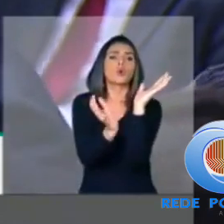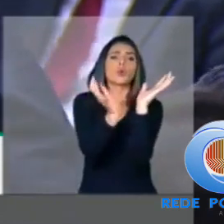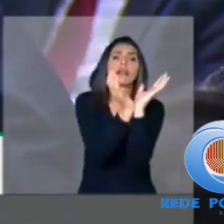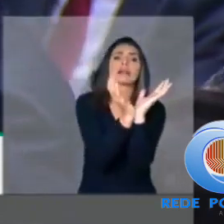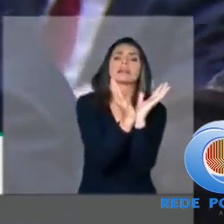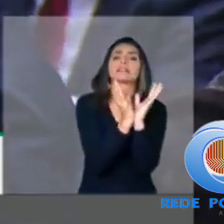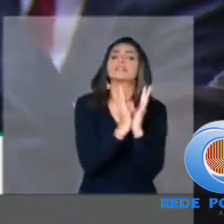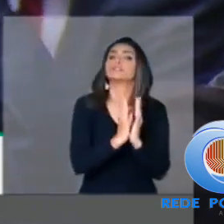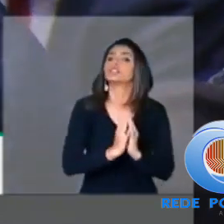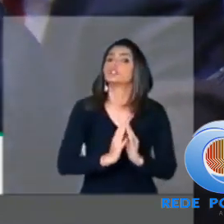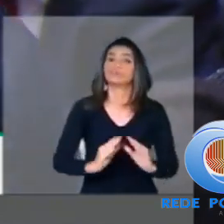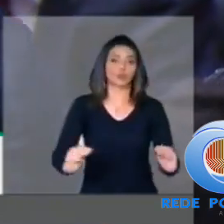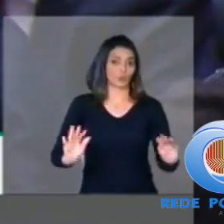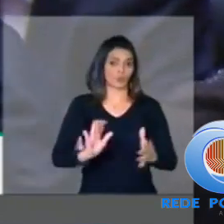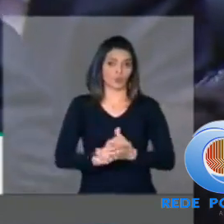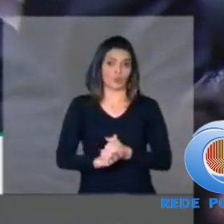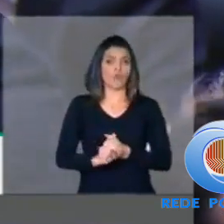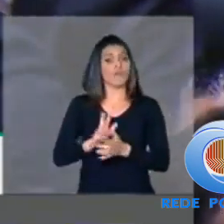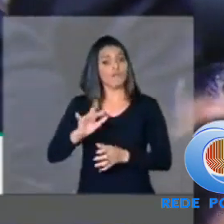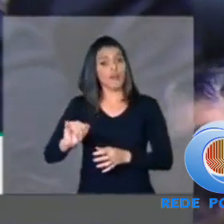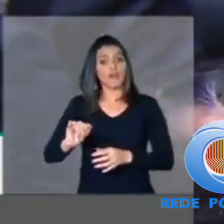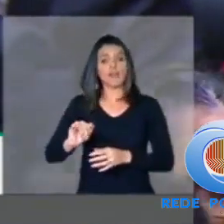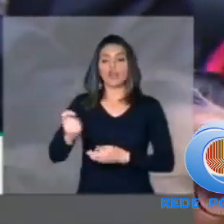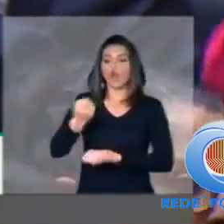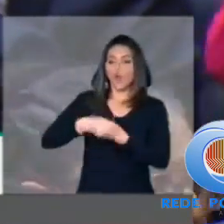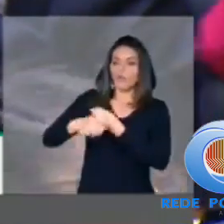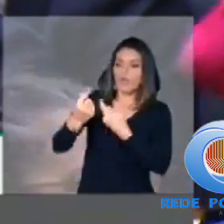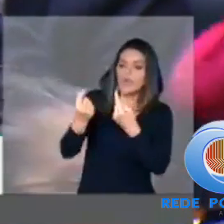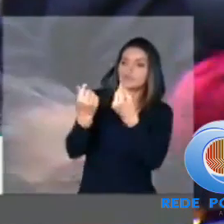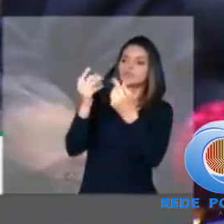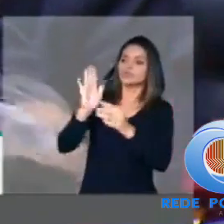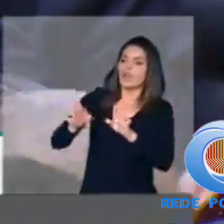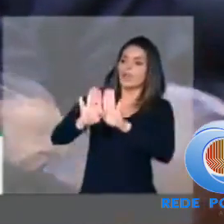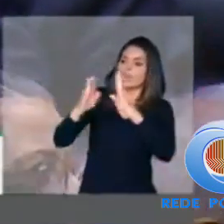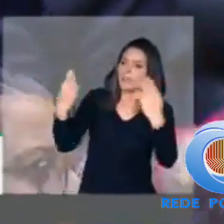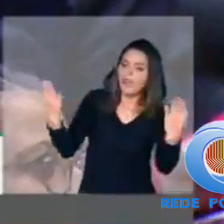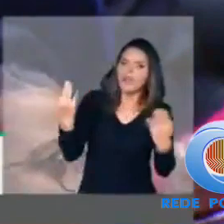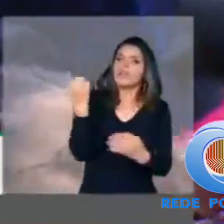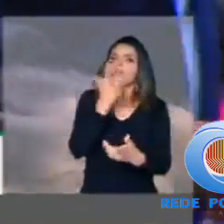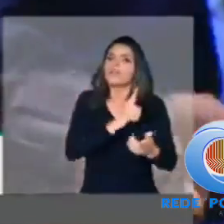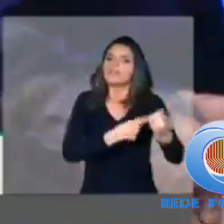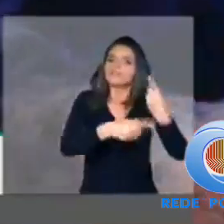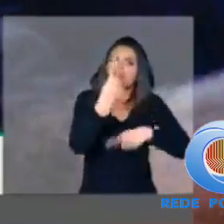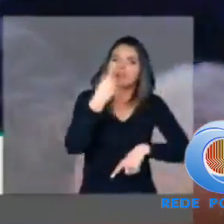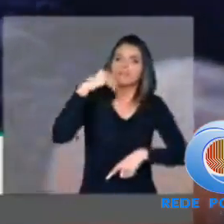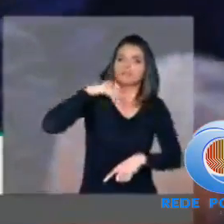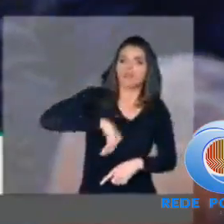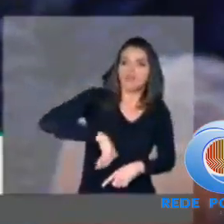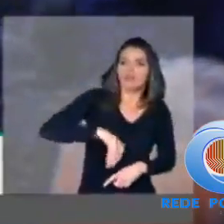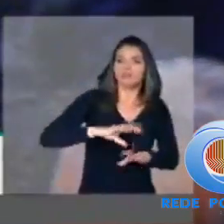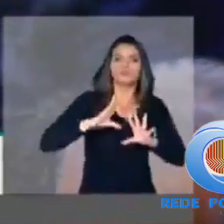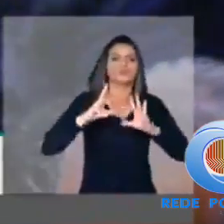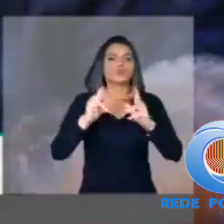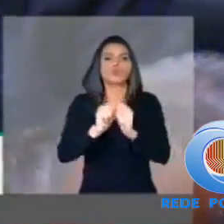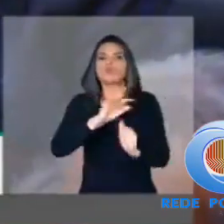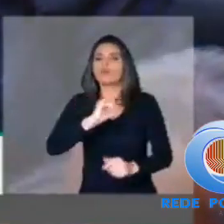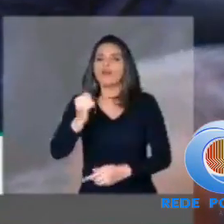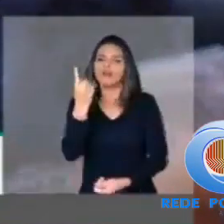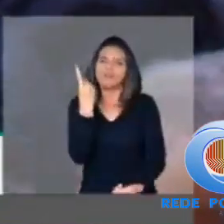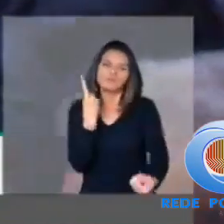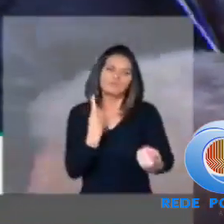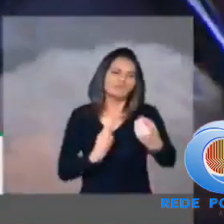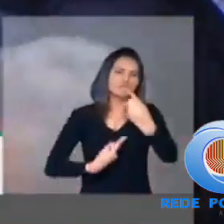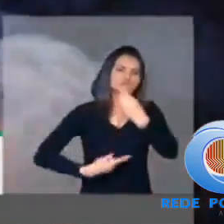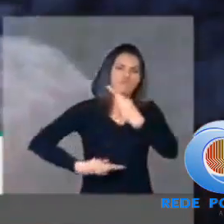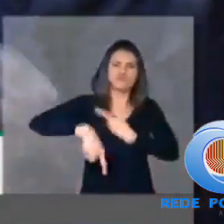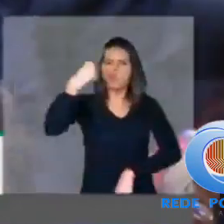já funcionando, gerando emprego, gerando renda. Isso sim vai alavancar o nosso país. Seria